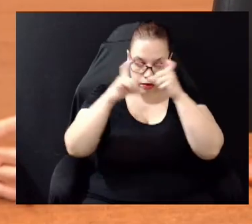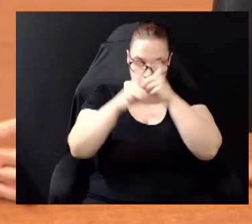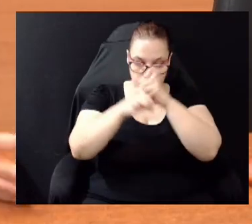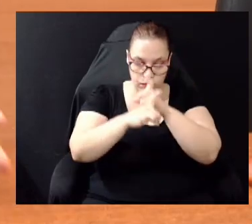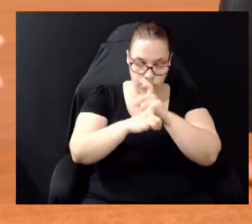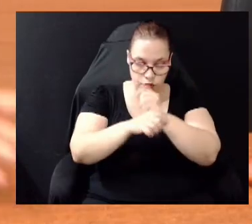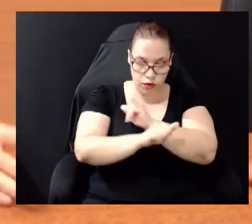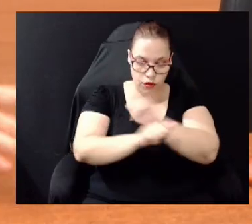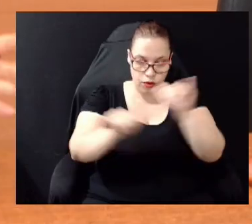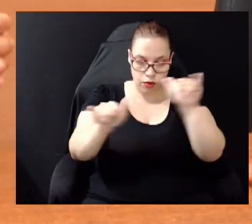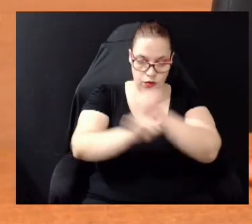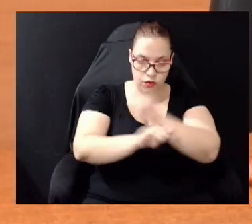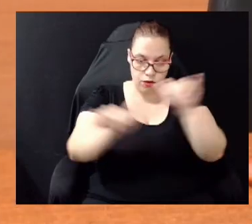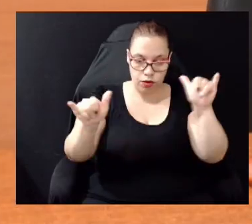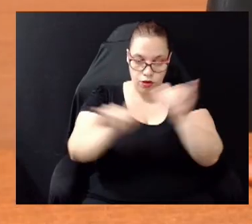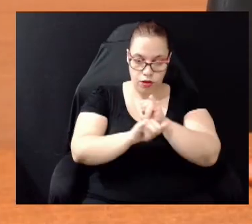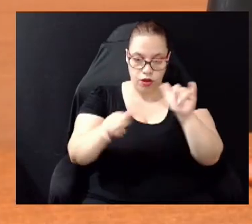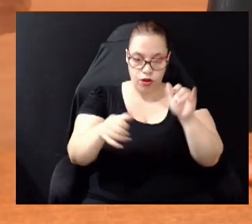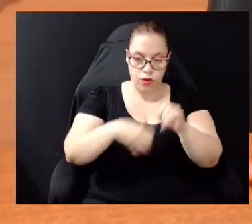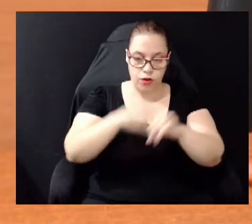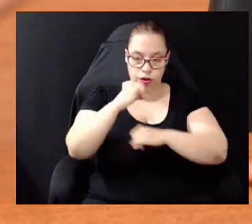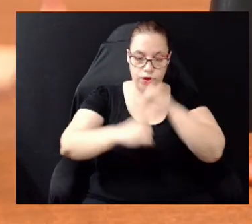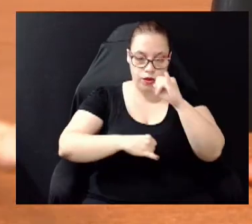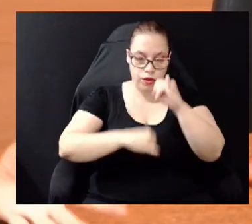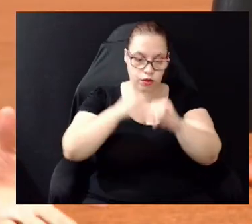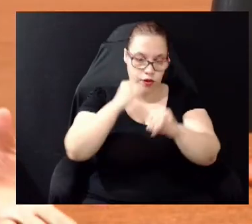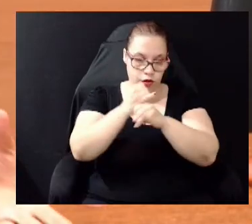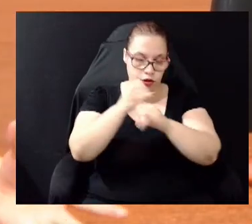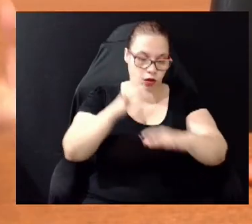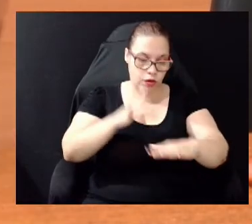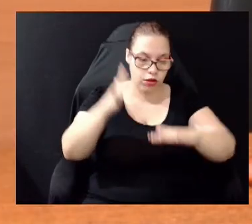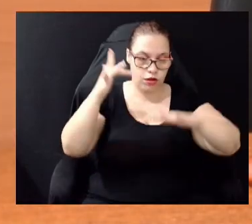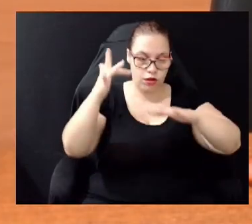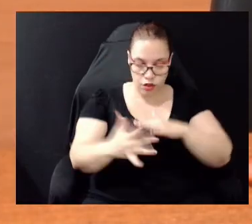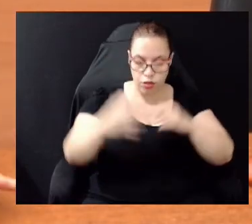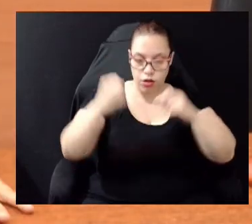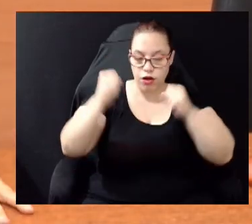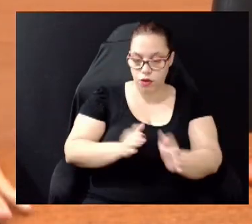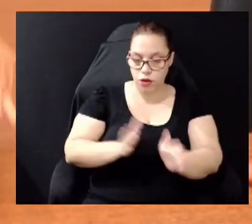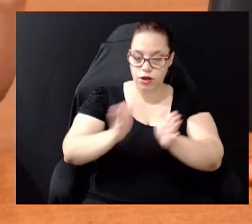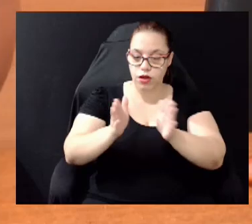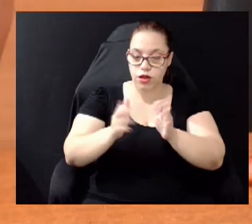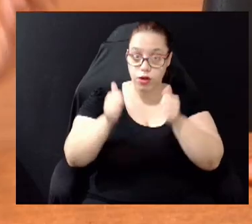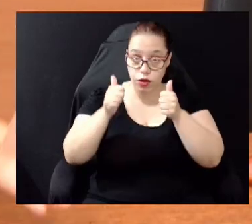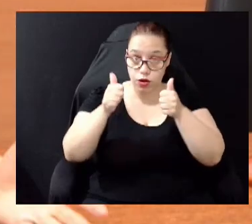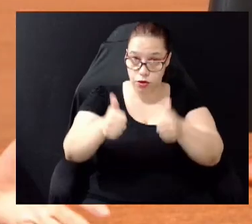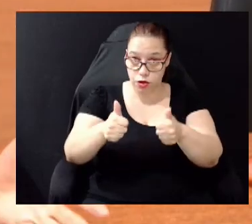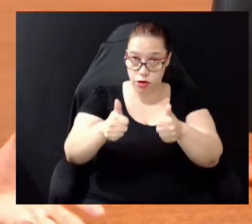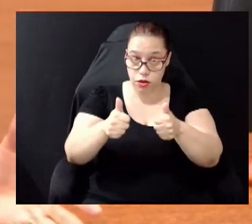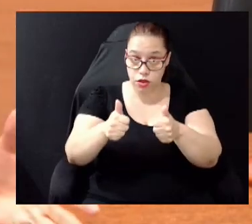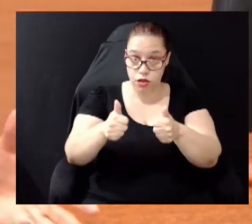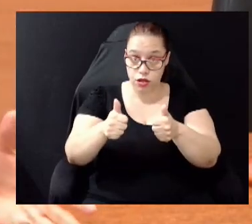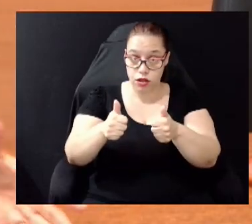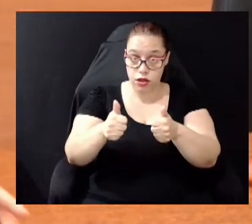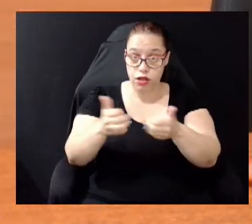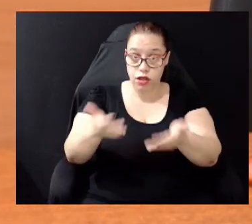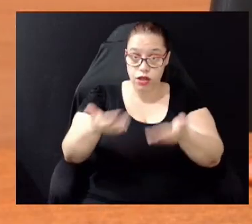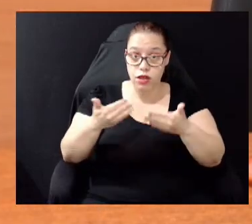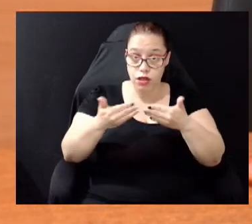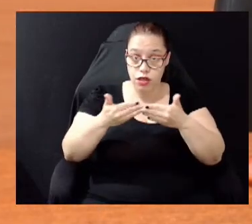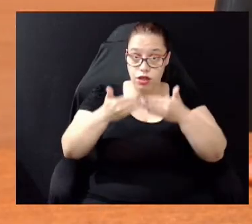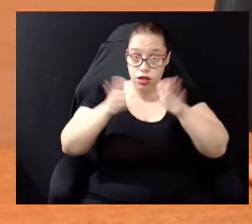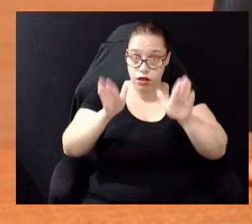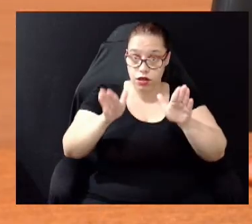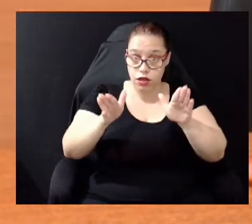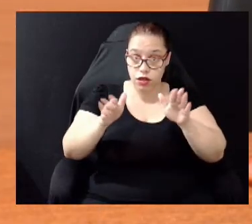ao máximo para que as pessoas saibam e possam acessar. Dados esses recados, eu quero abrir aqui para a fala do